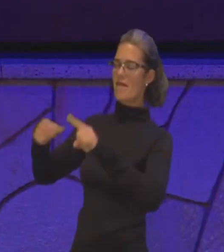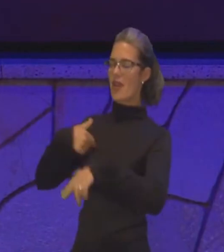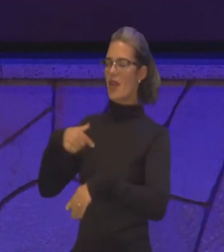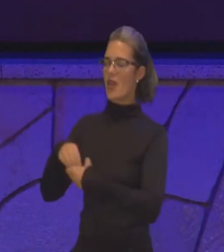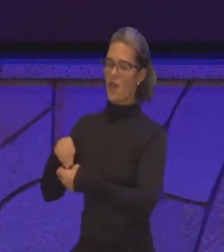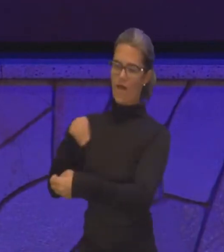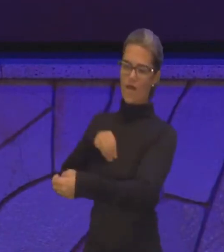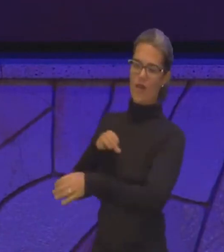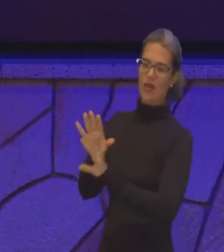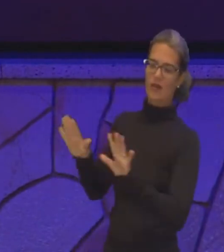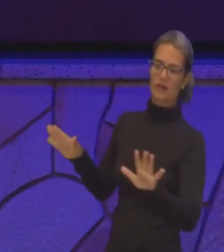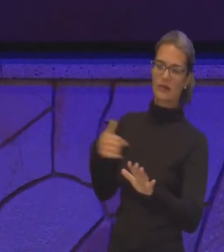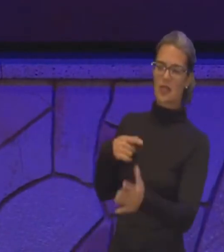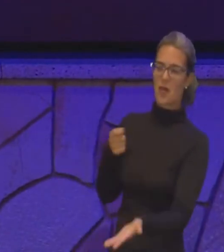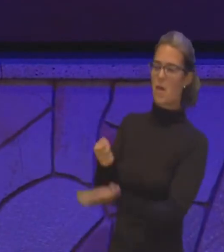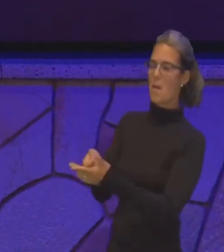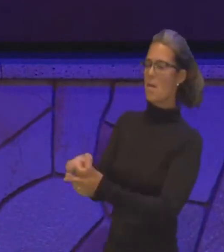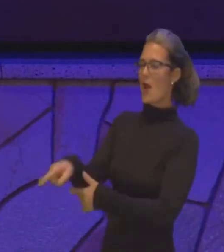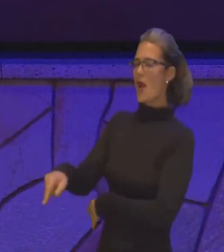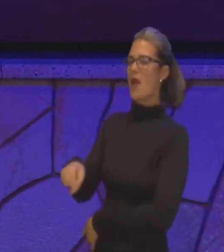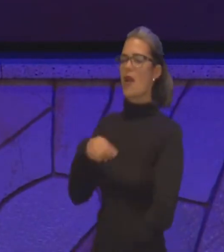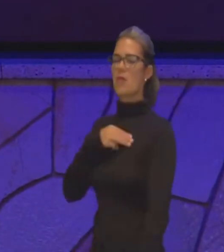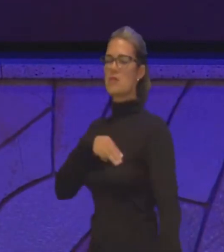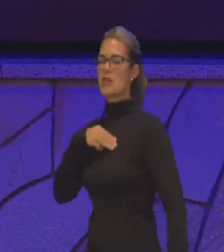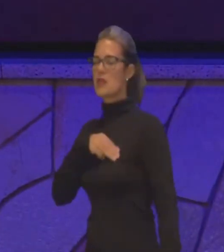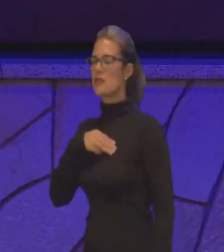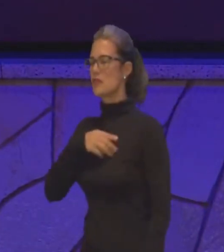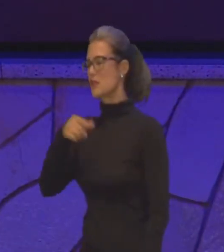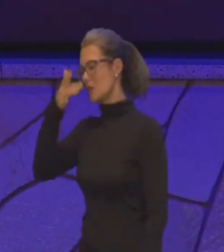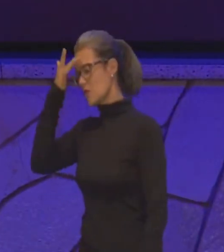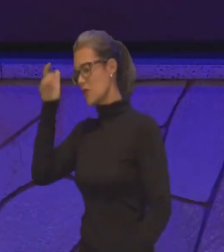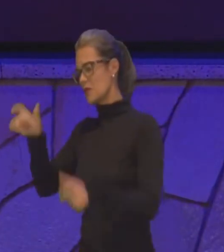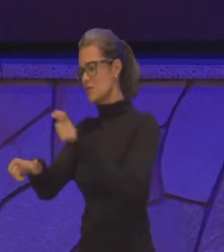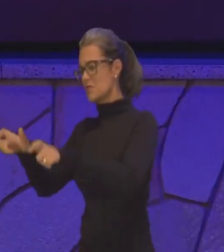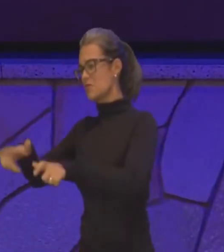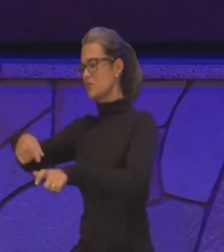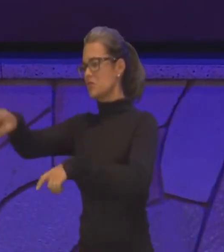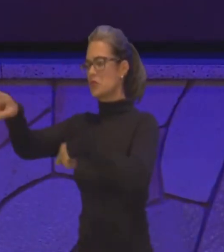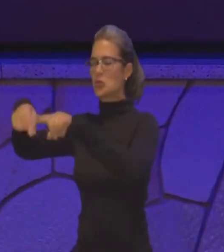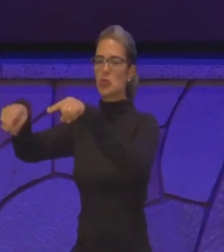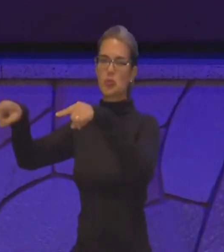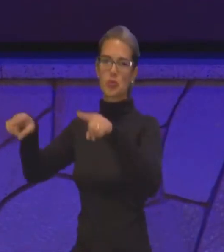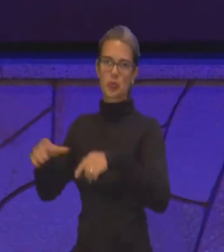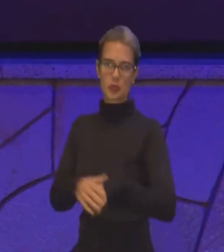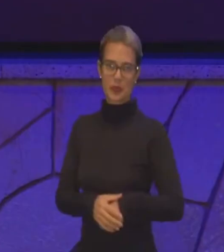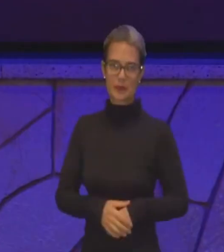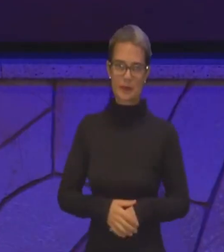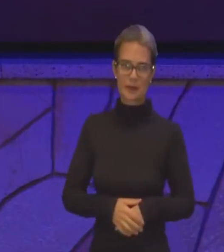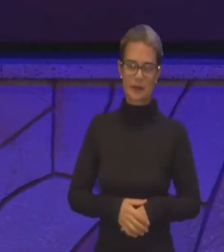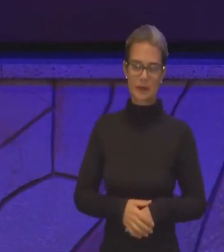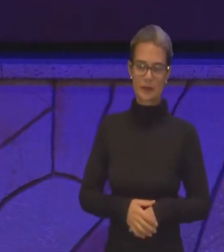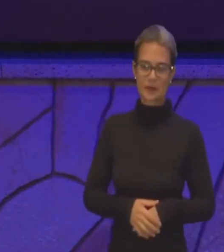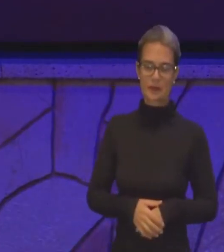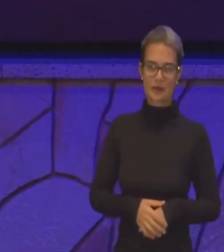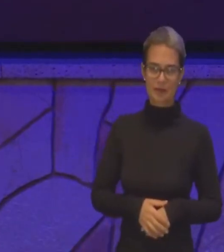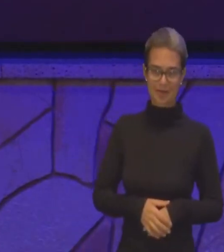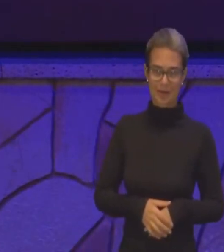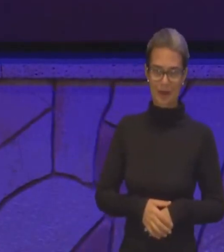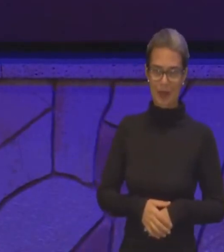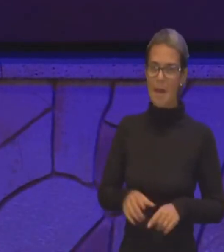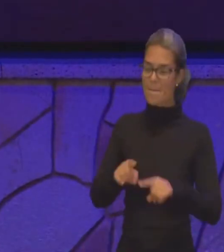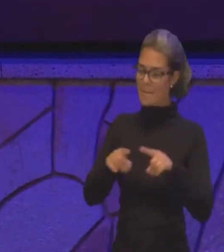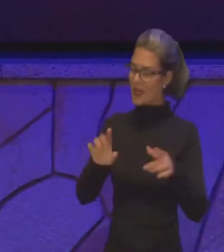Trocamos a grande comissão universal e geral e